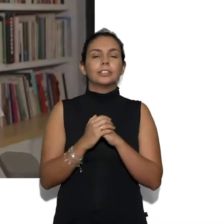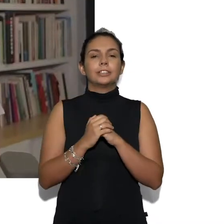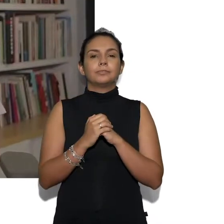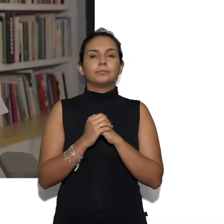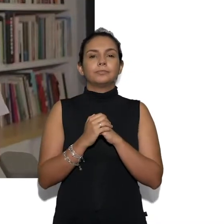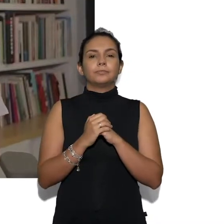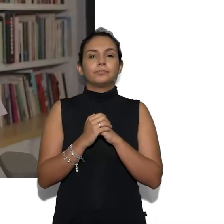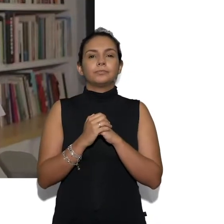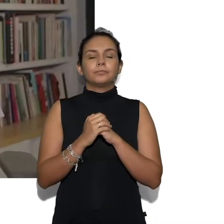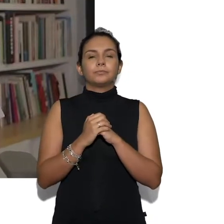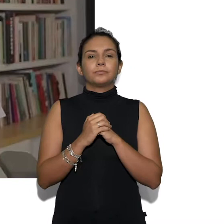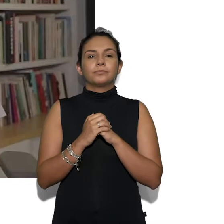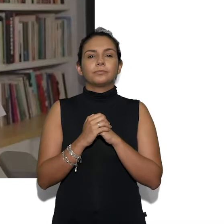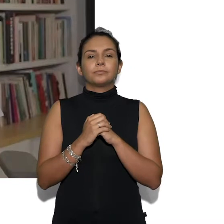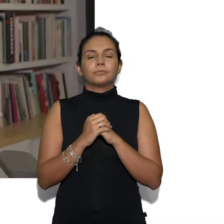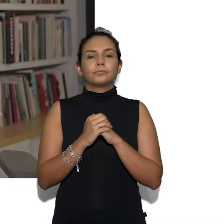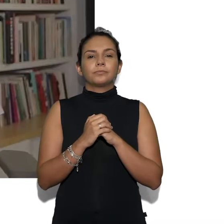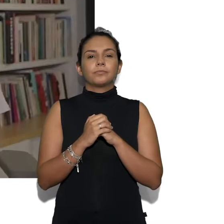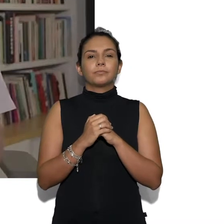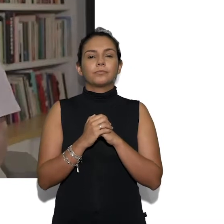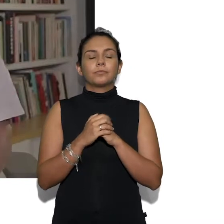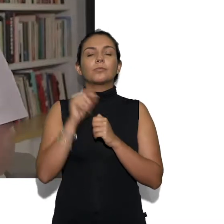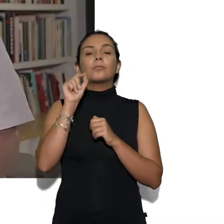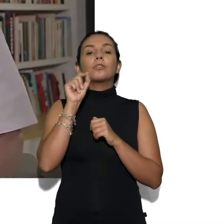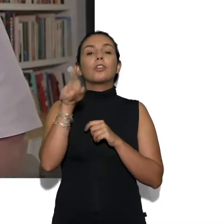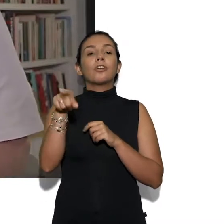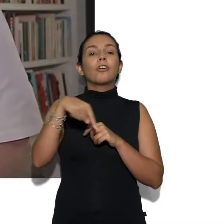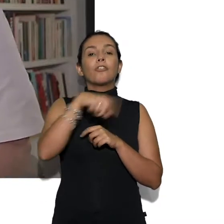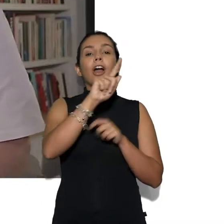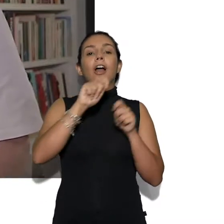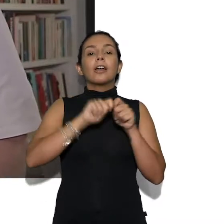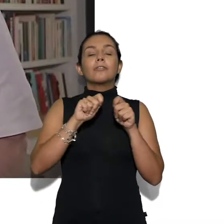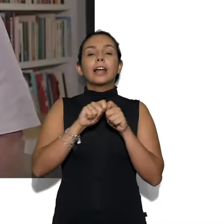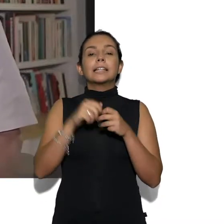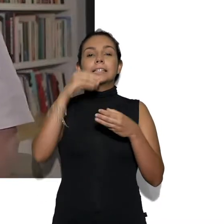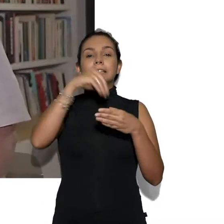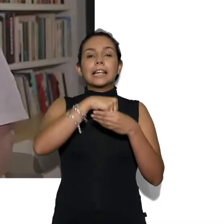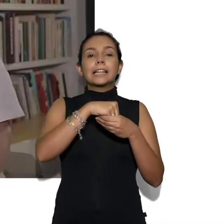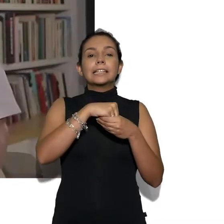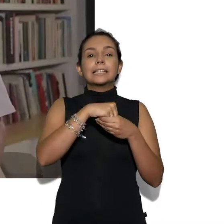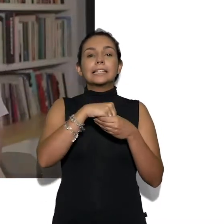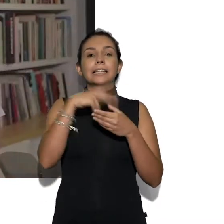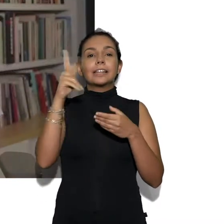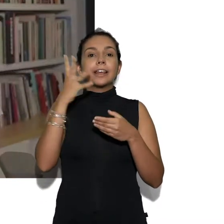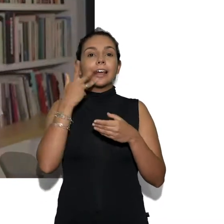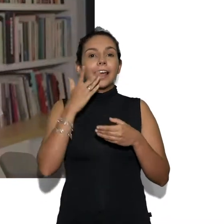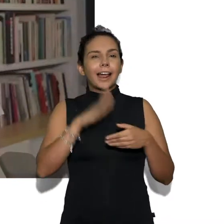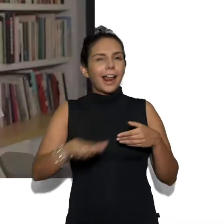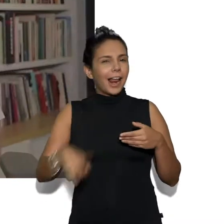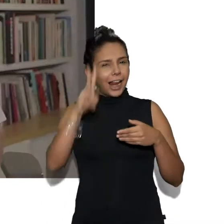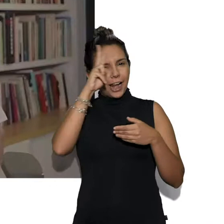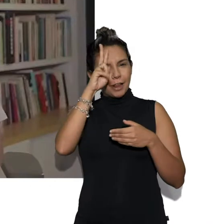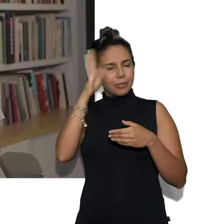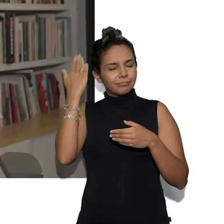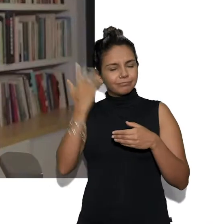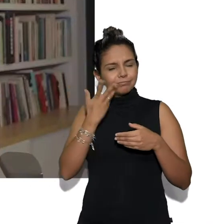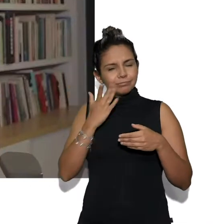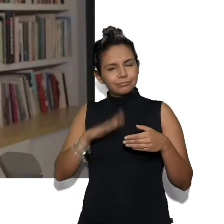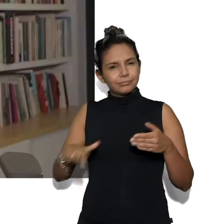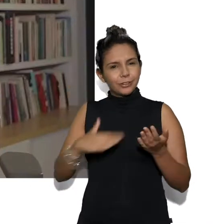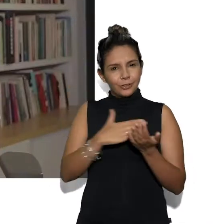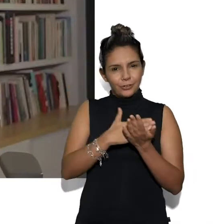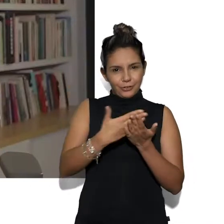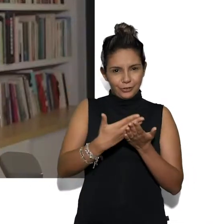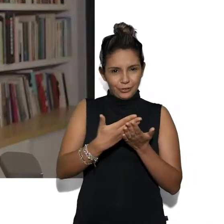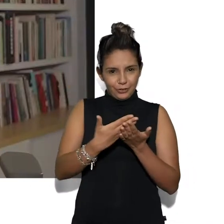pergunta. O que você foi fazer dentro da sua infância no início da